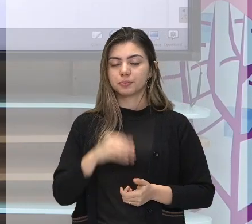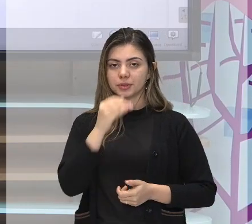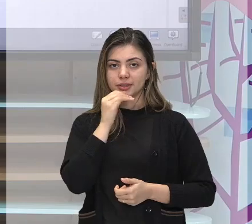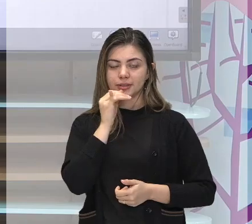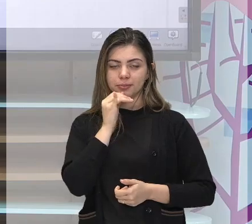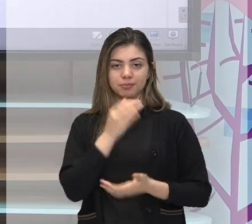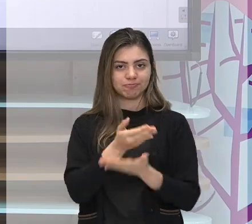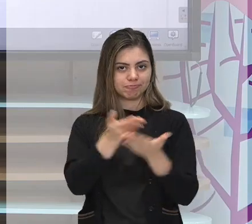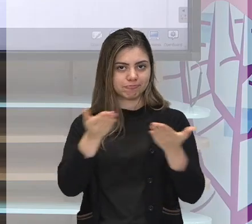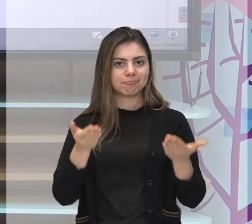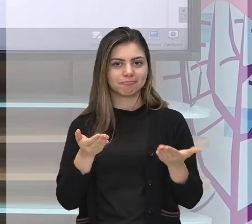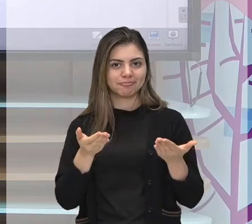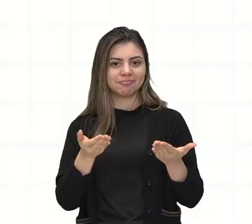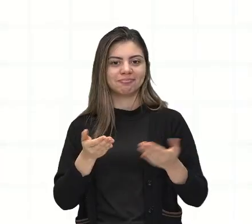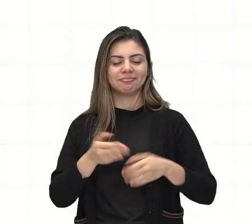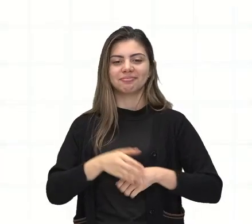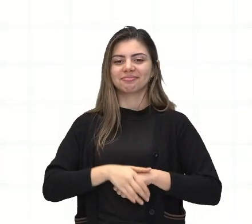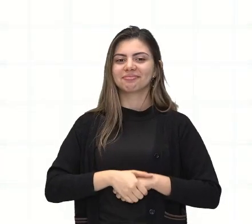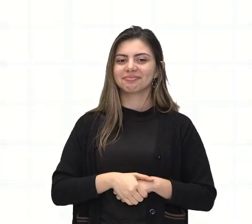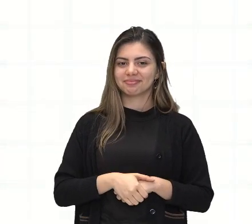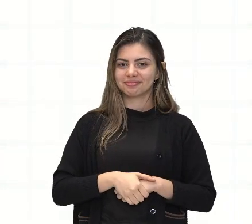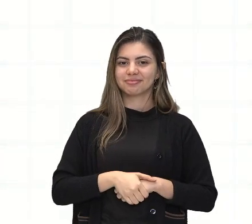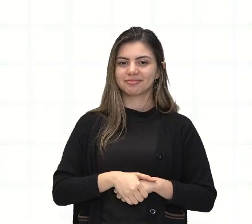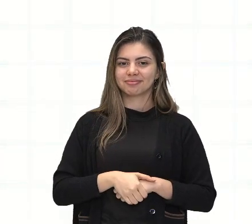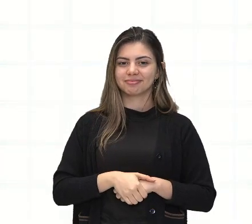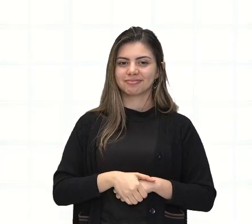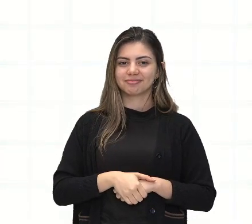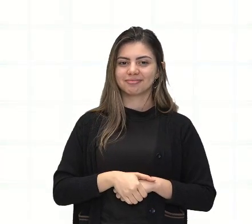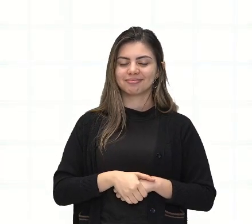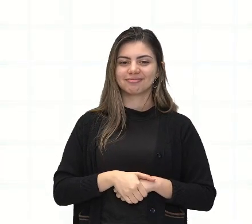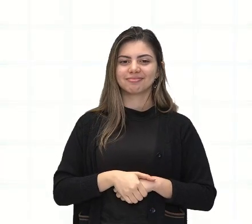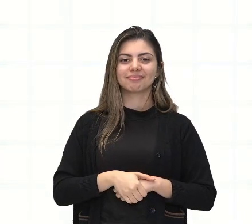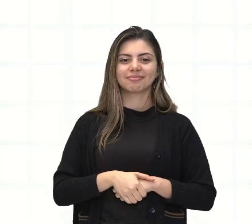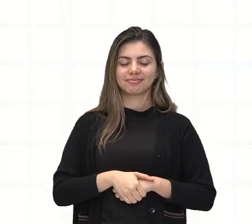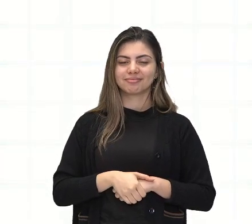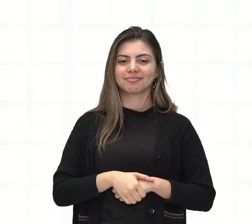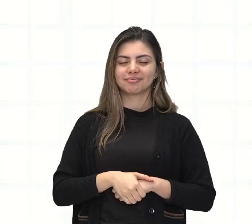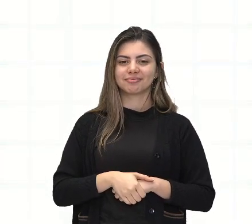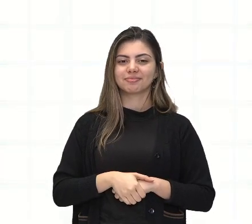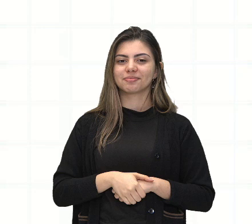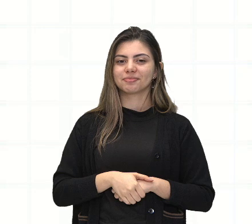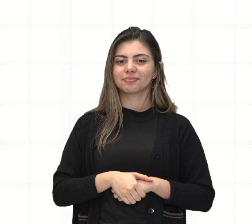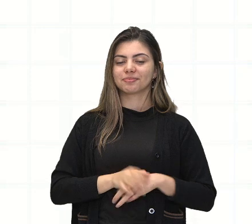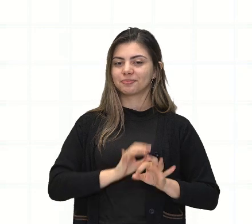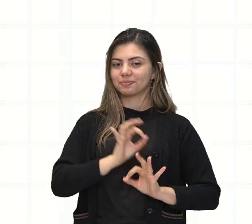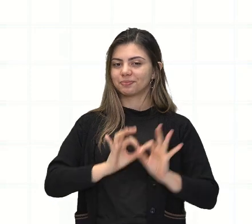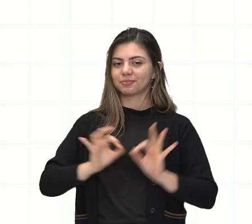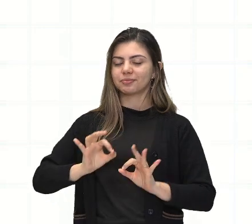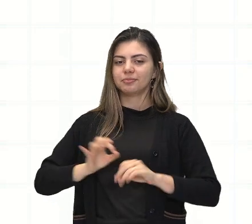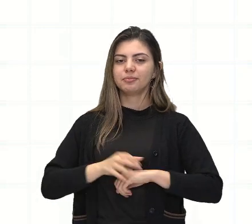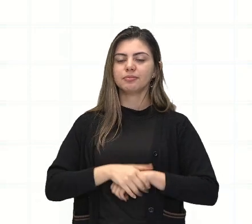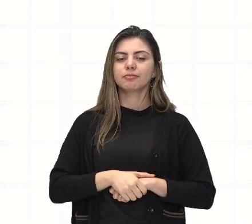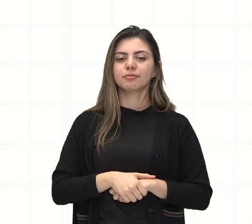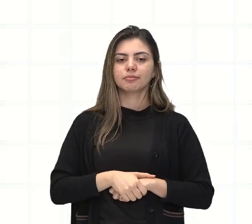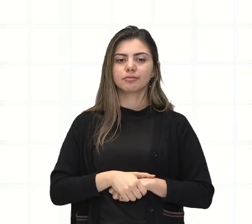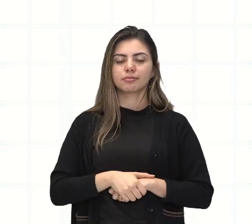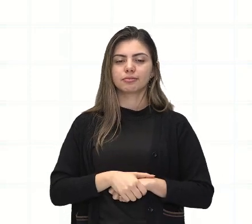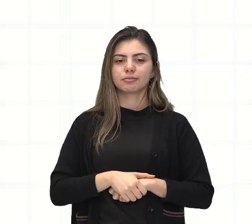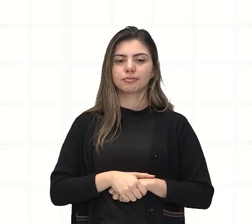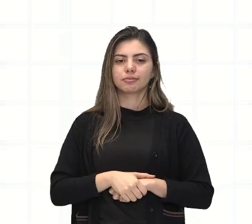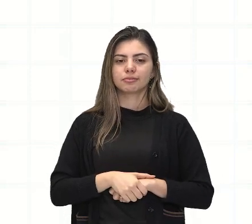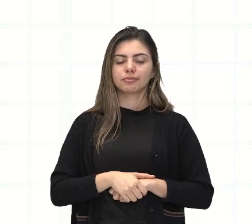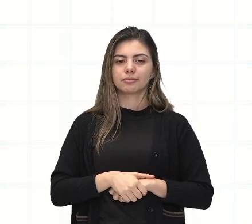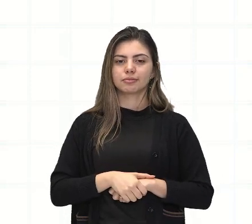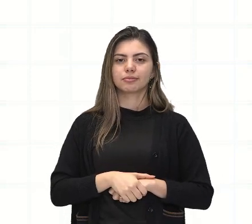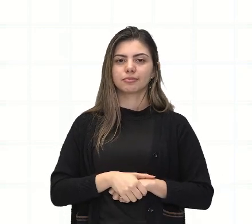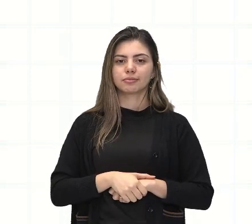exemplo. Vamos acompanhar aqui na tela. Observem, olha lá. Vou colocar um exemplo